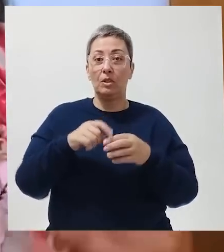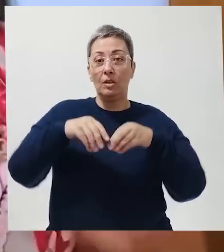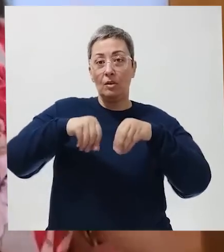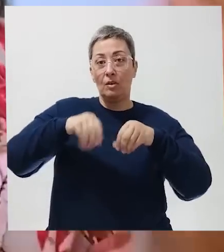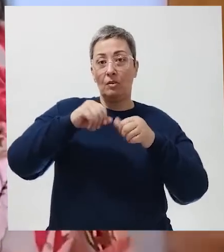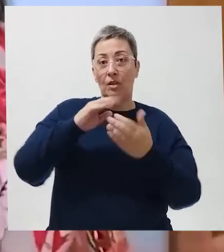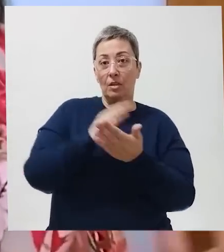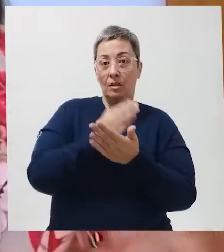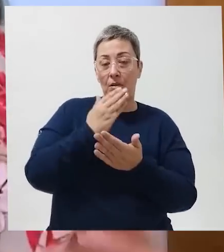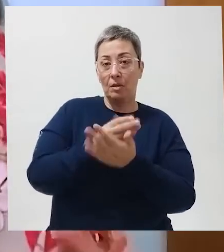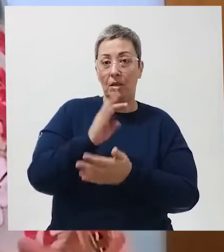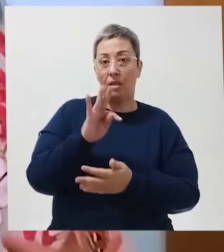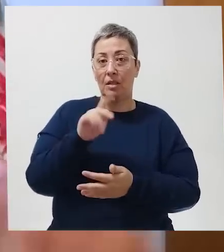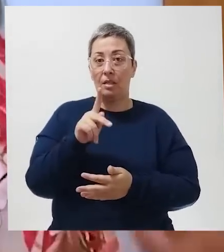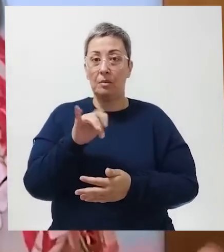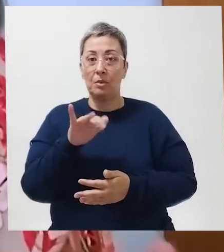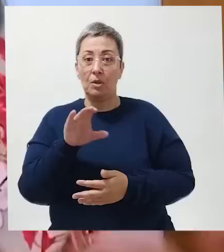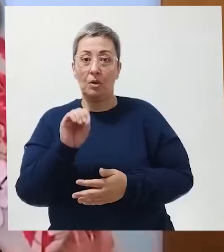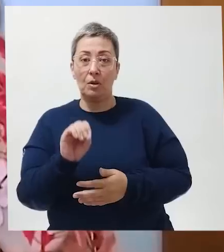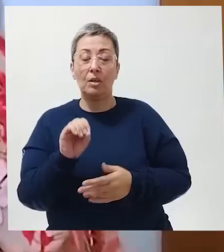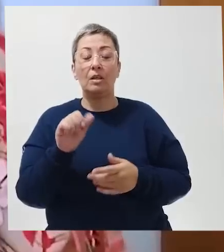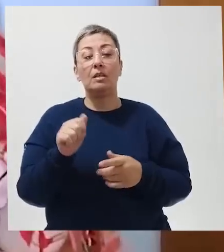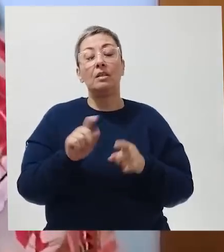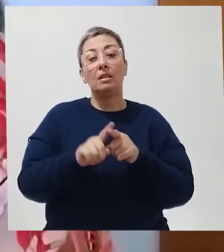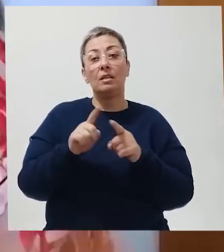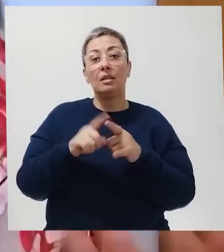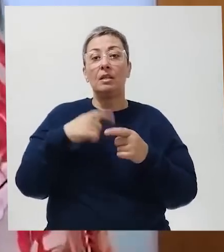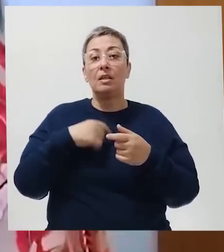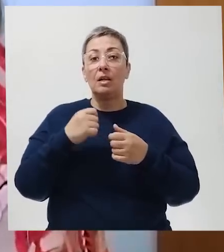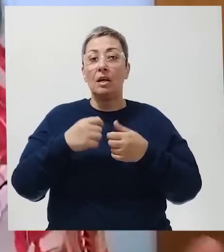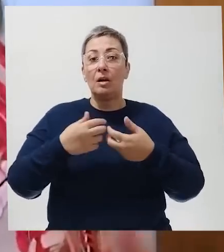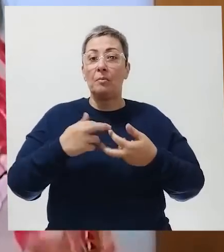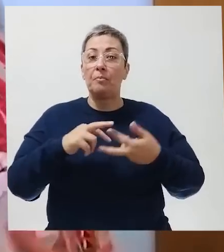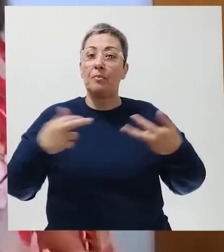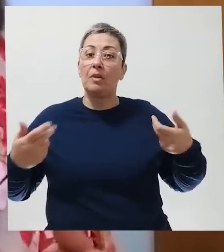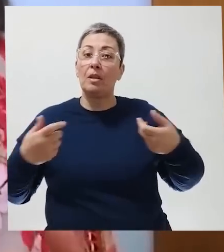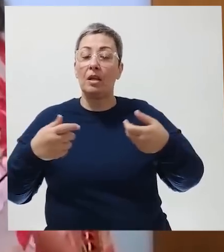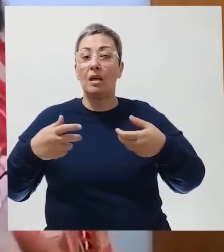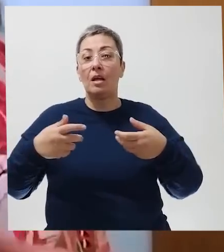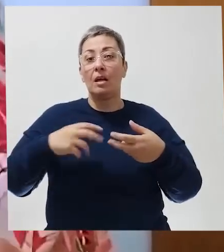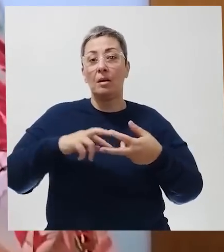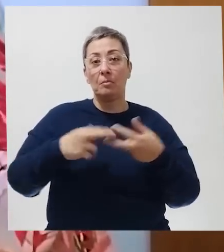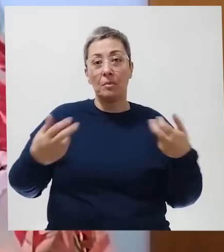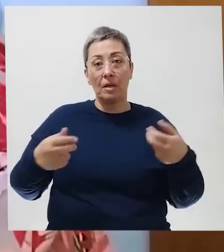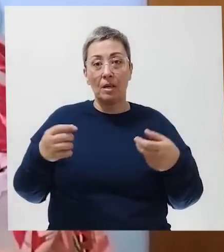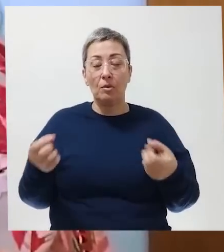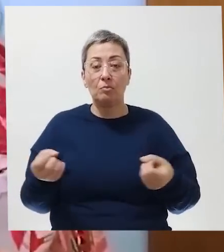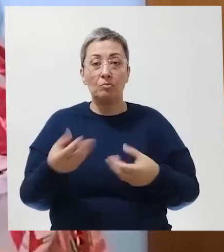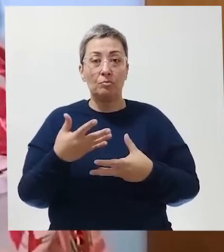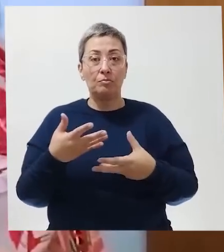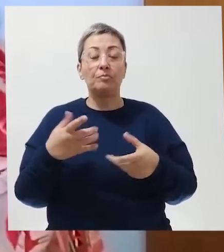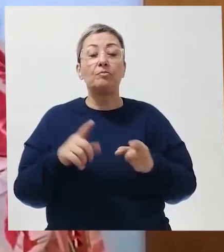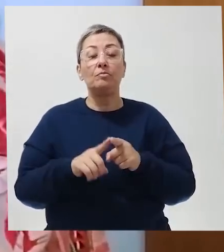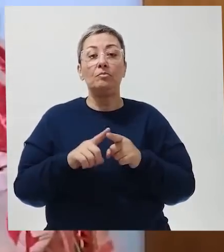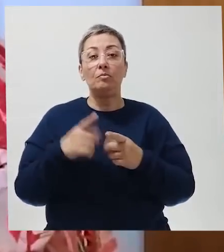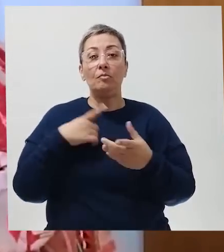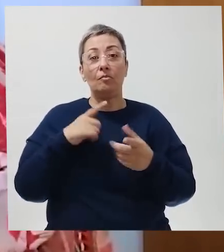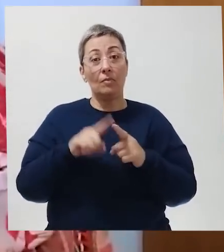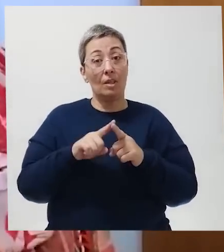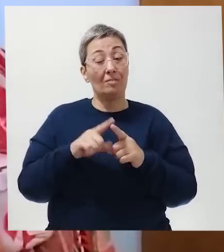mandioca, como é a tapioca, a farinha de trigo, as massas frescas. Esses alimentos se enquadram nessa